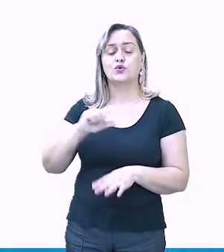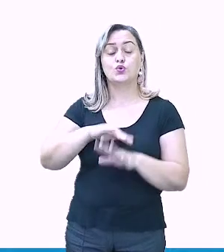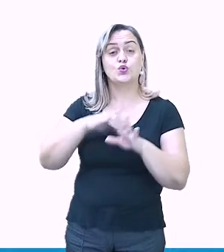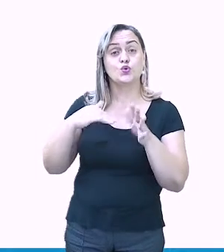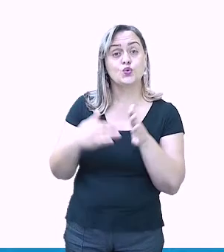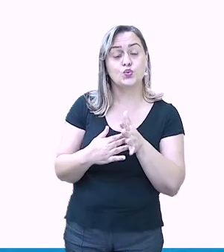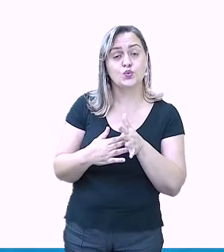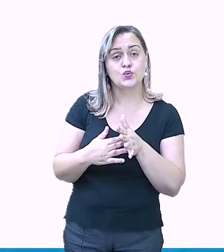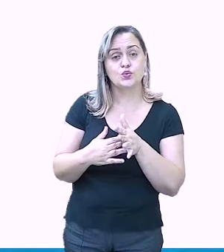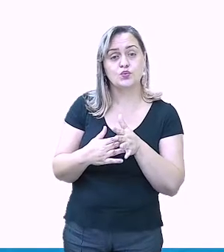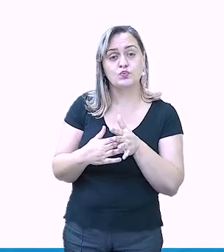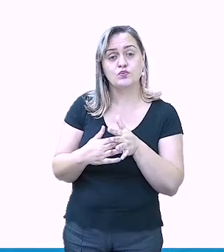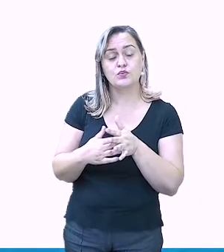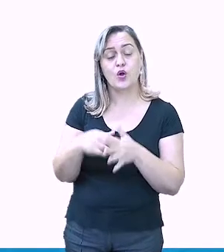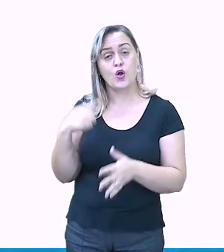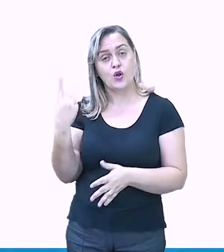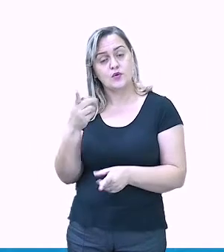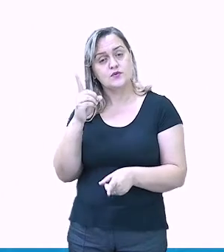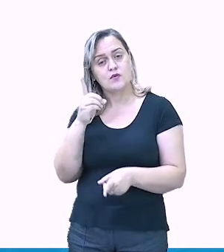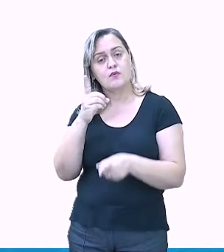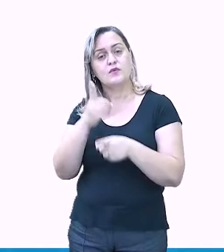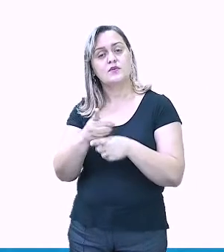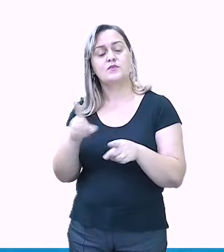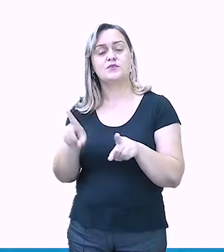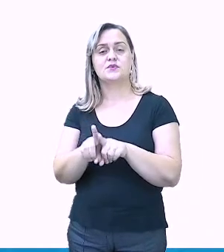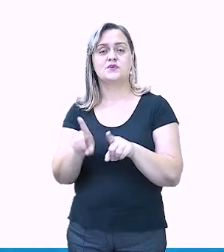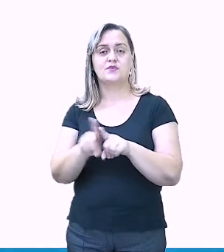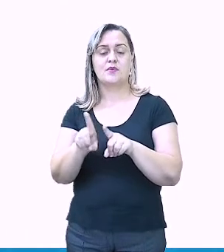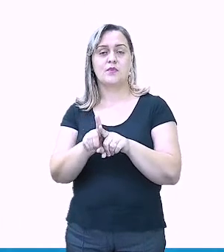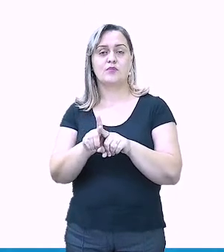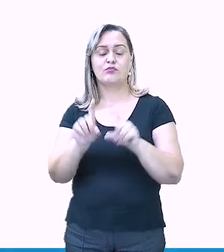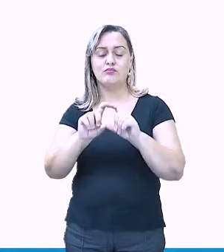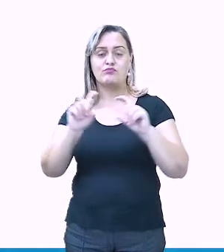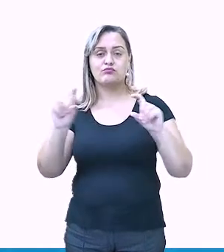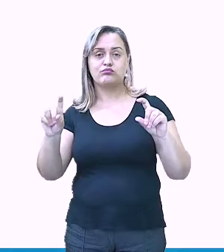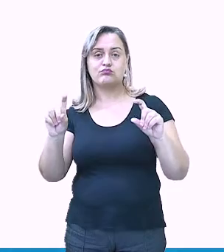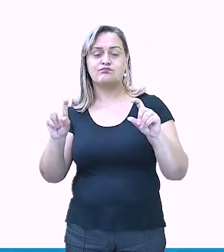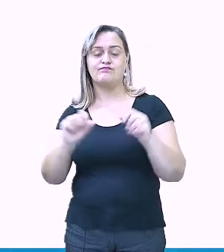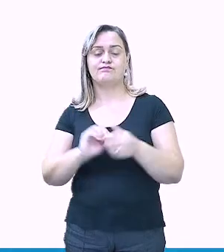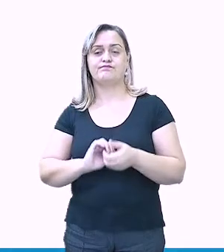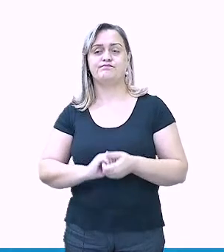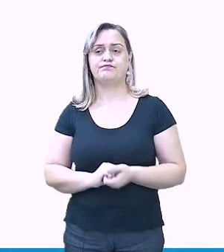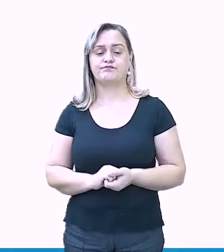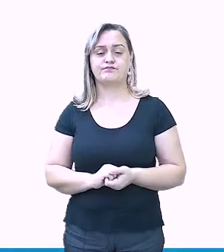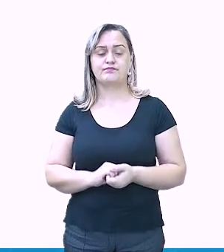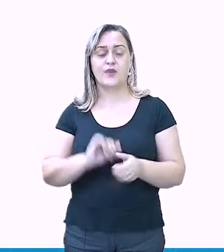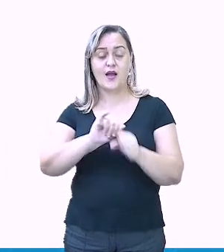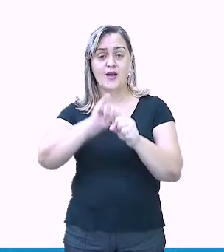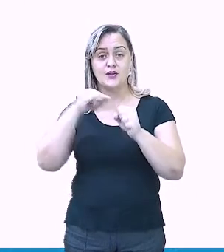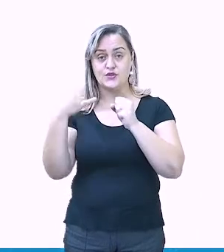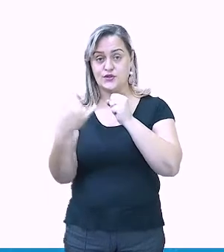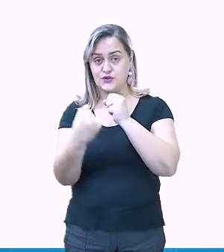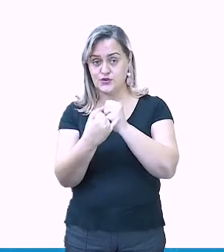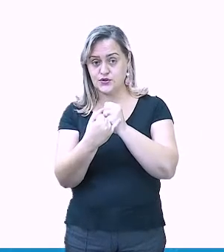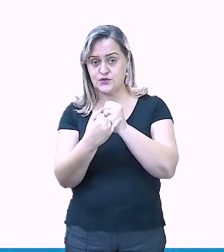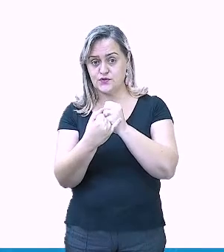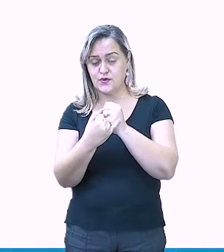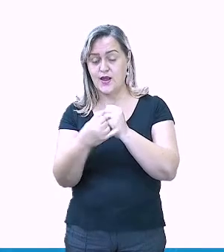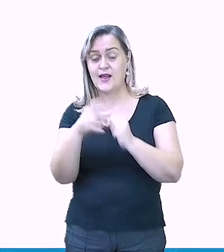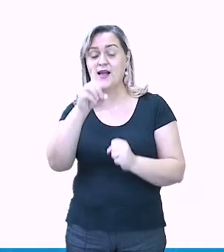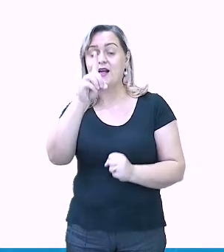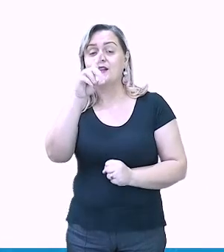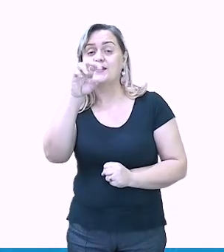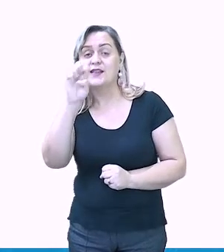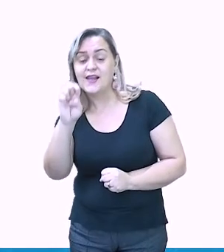eu consigo aqui encontrar a minha locução adjetiva. Agora percebam que tem algo muito